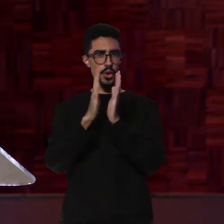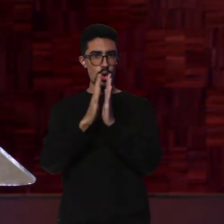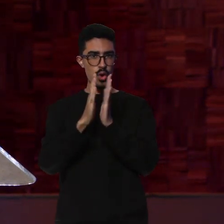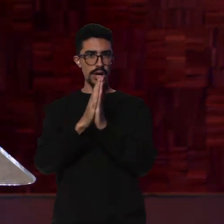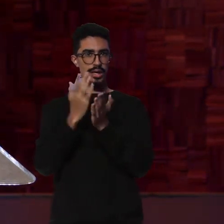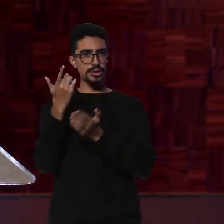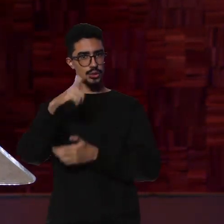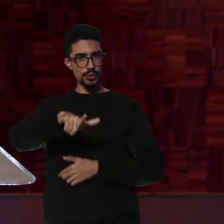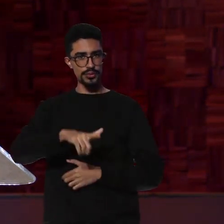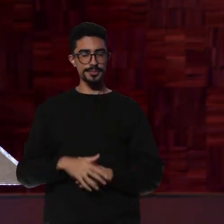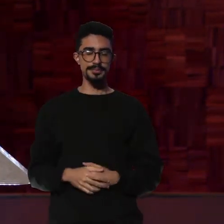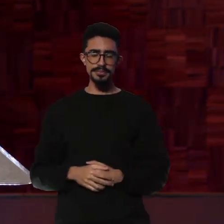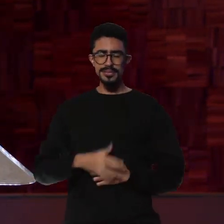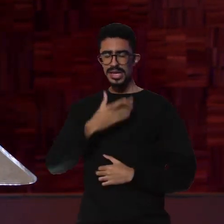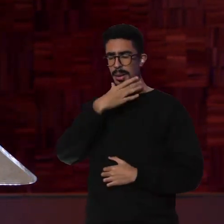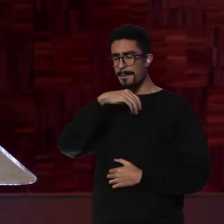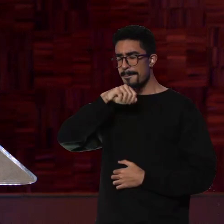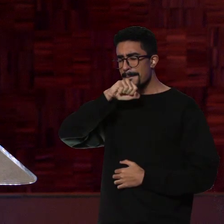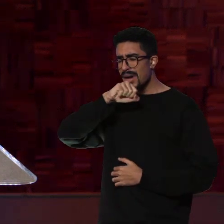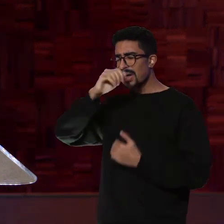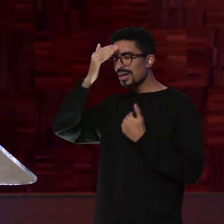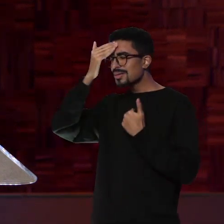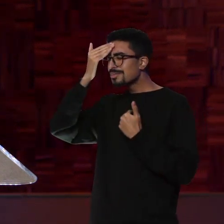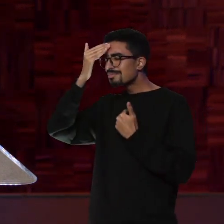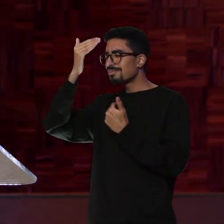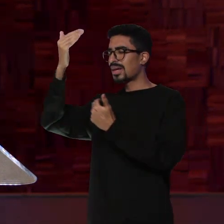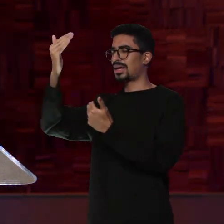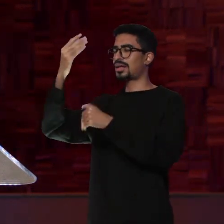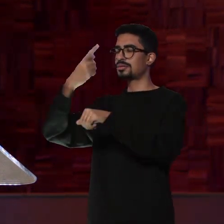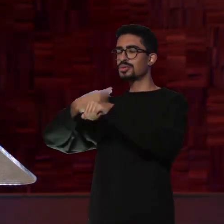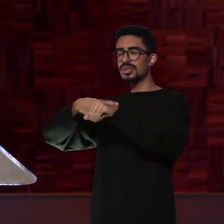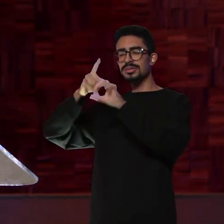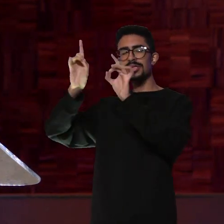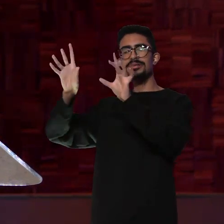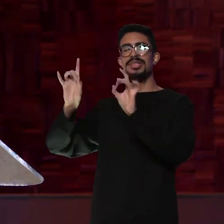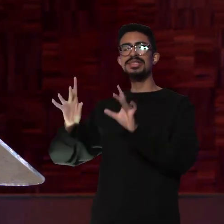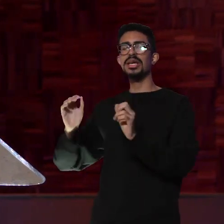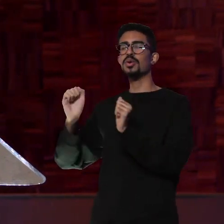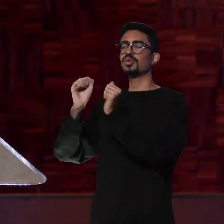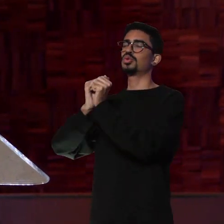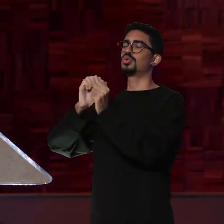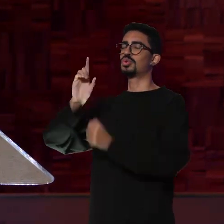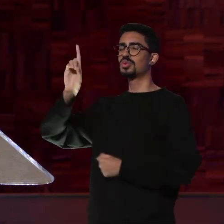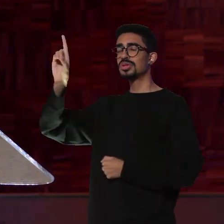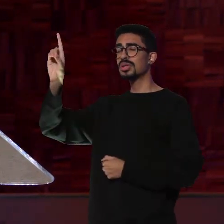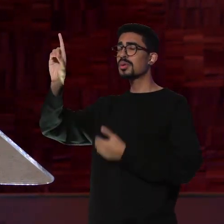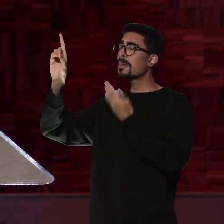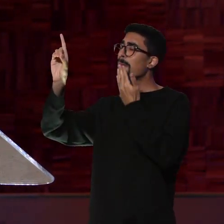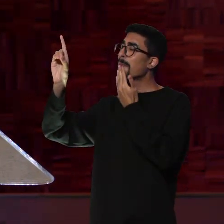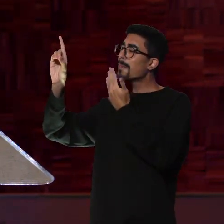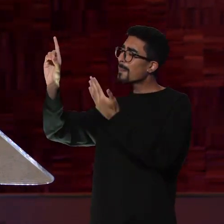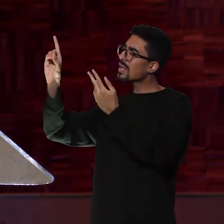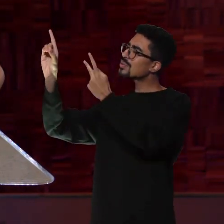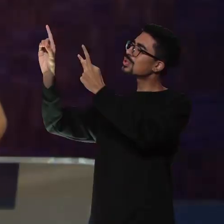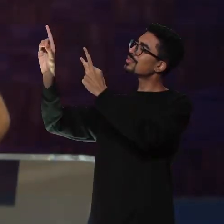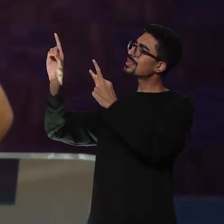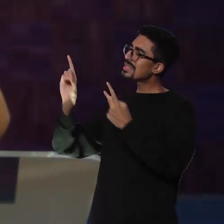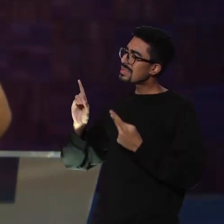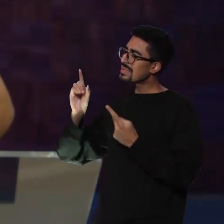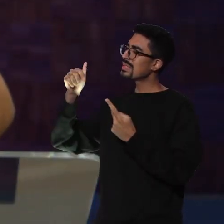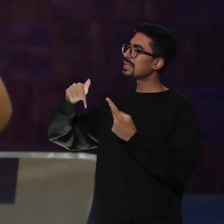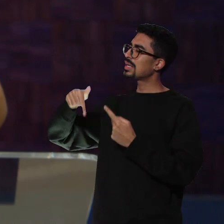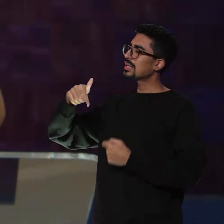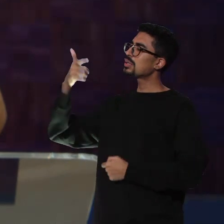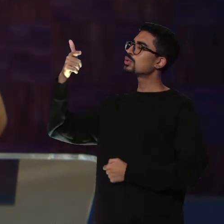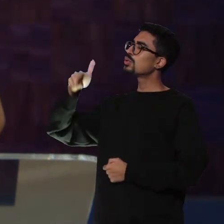nós te agradecemos por esse tempo especial que temos na tua presença. E eu quero pedir, Pai, nos visita aqui mais uma vez, Deus. Fala aos nossos